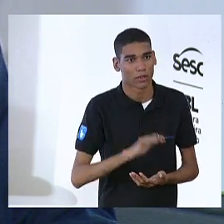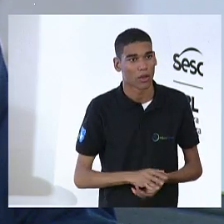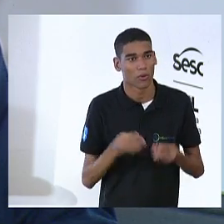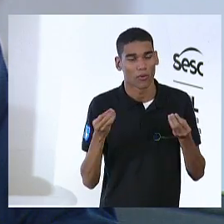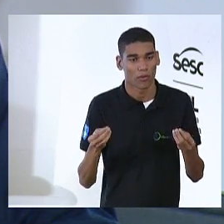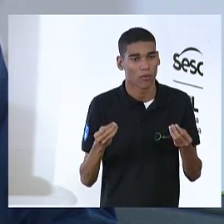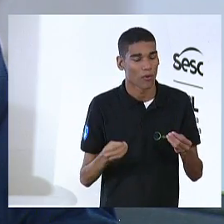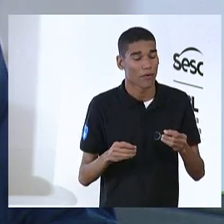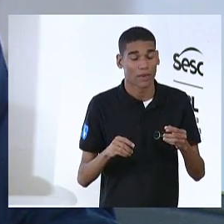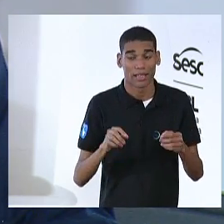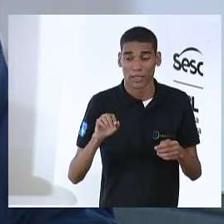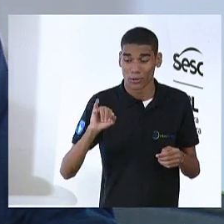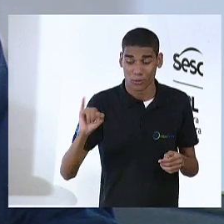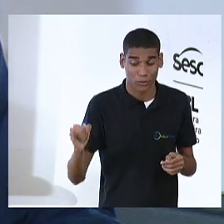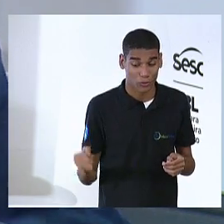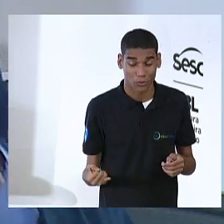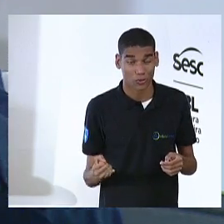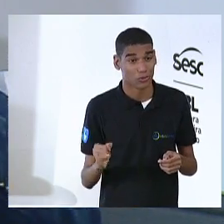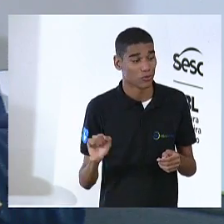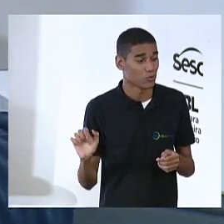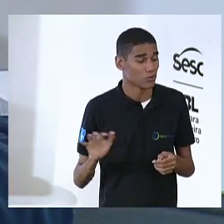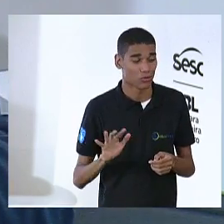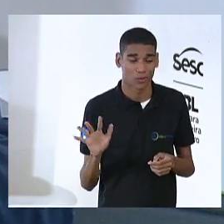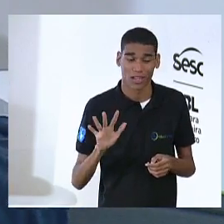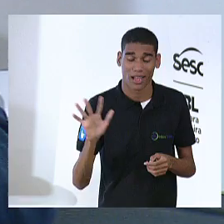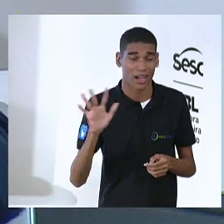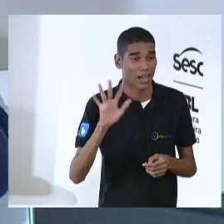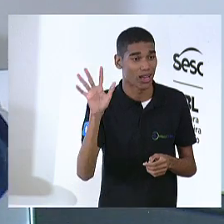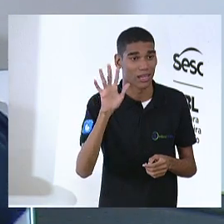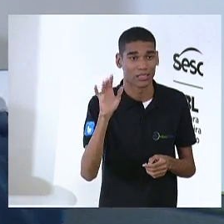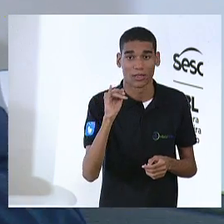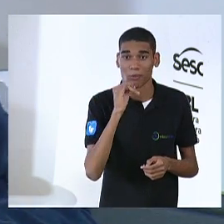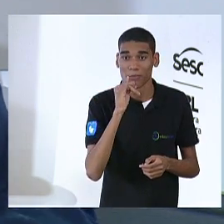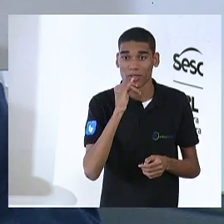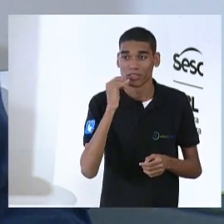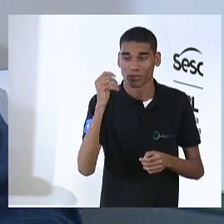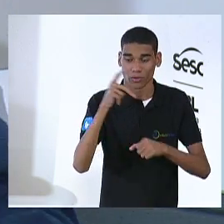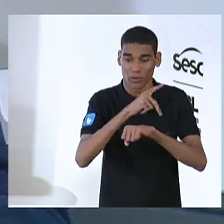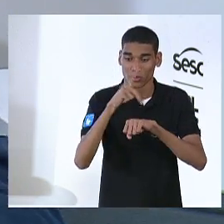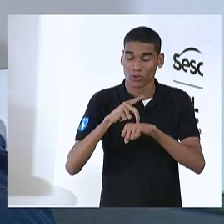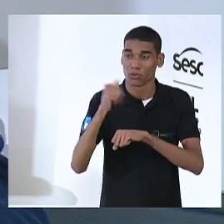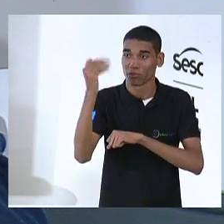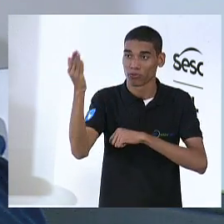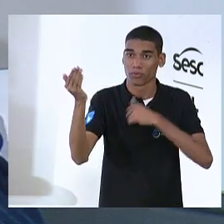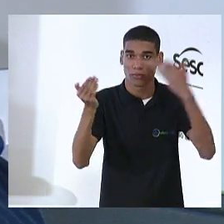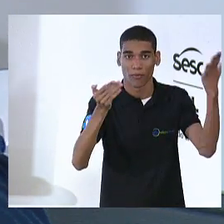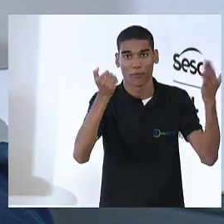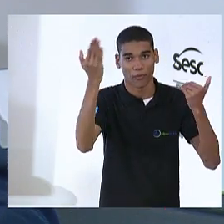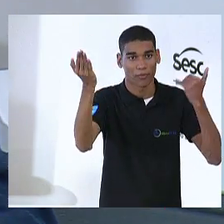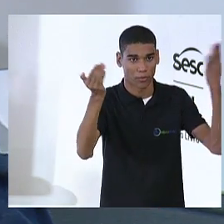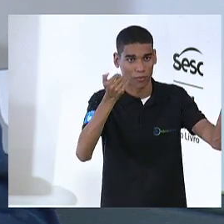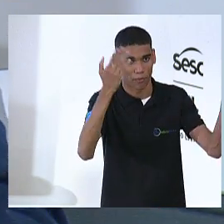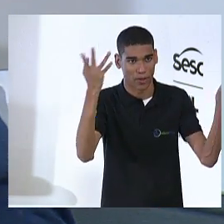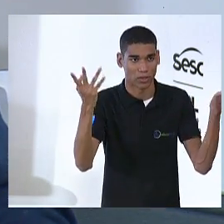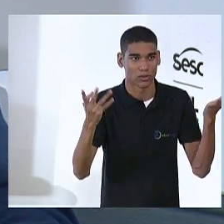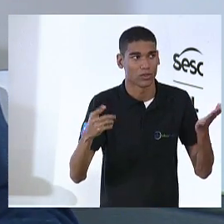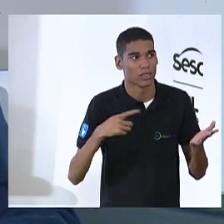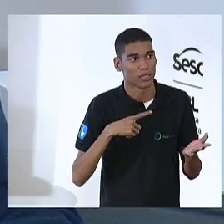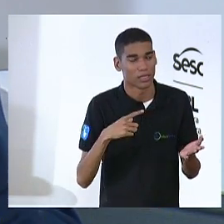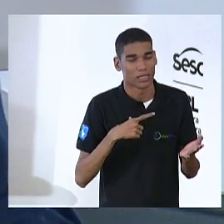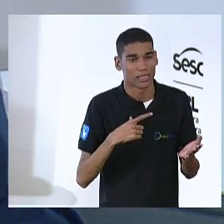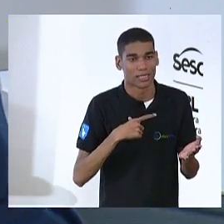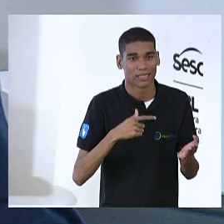com essa taxa de juros. Né? Nós temos no exterior, em paraísos fiscais, o Brasil tem ordem de grandeza, 520